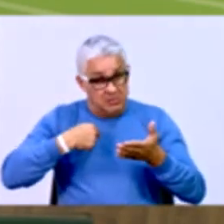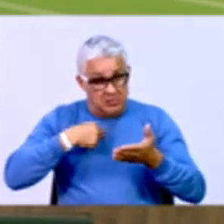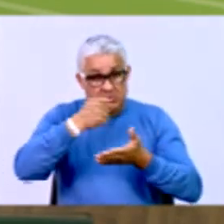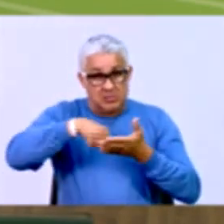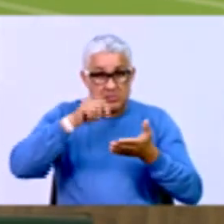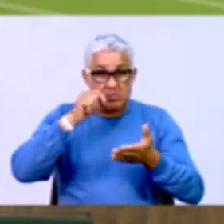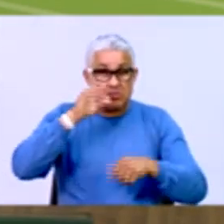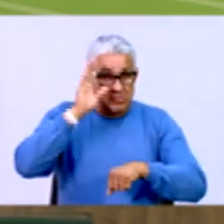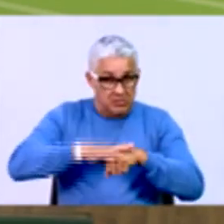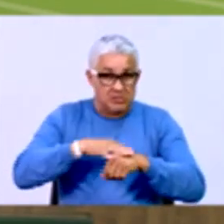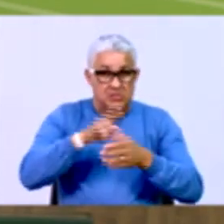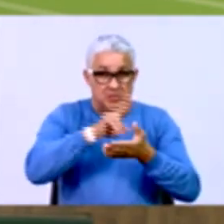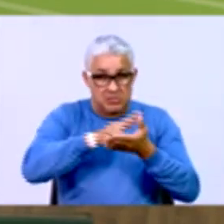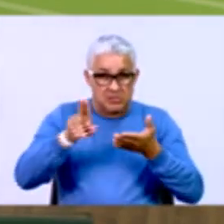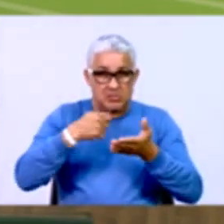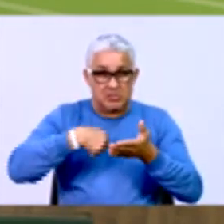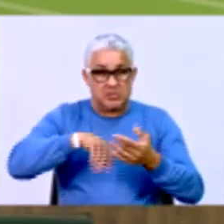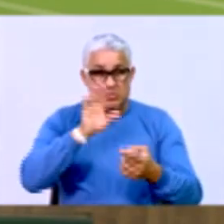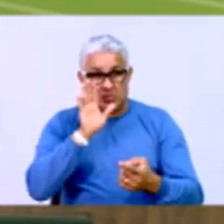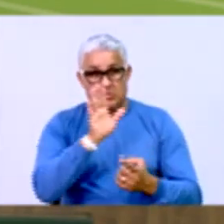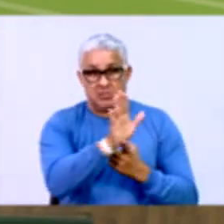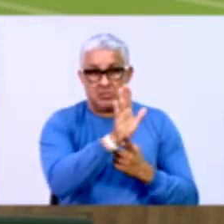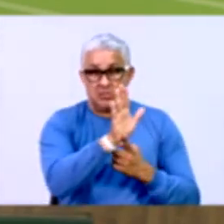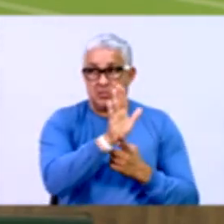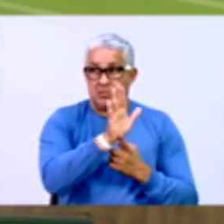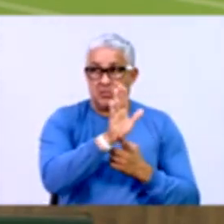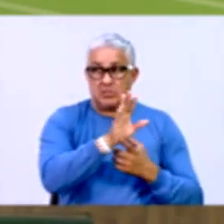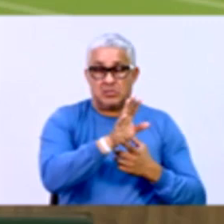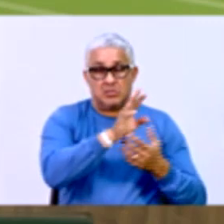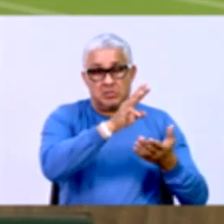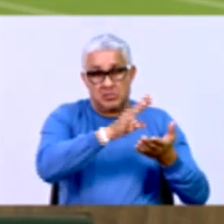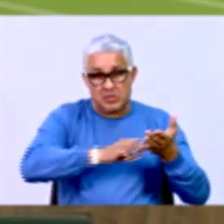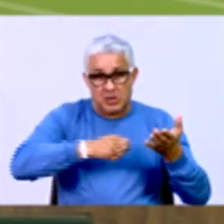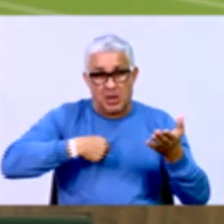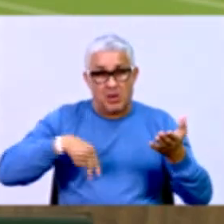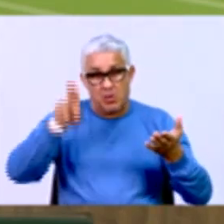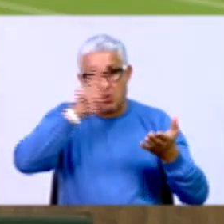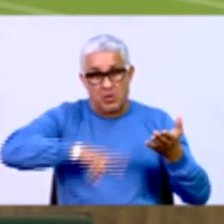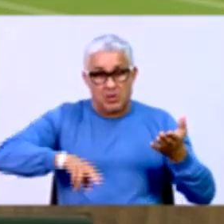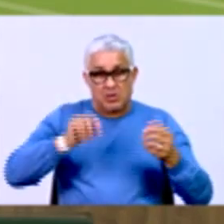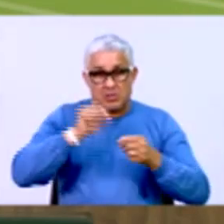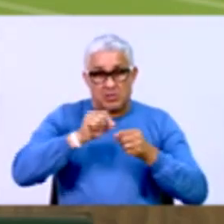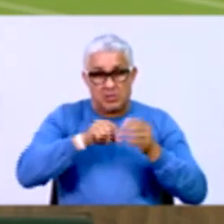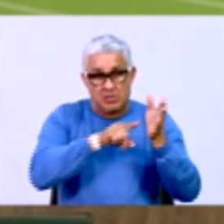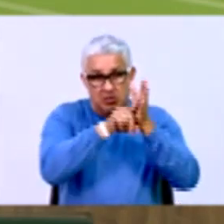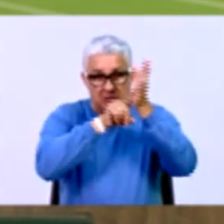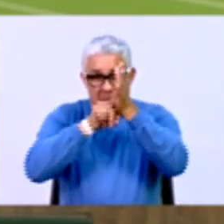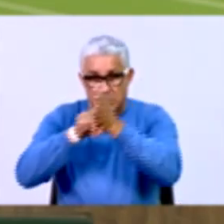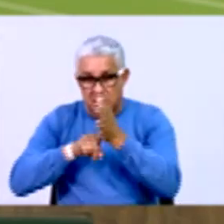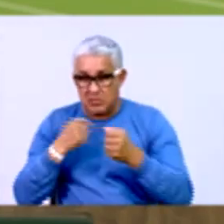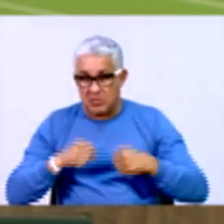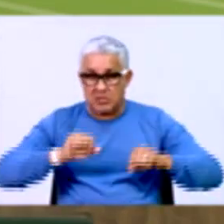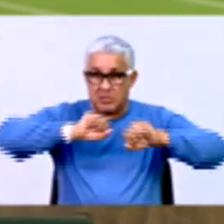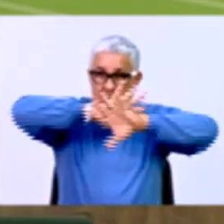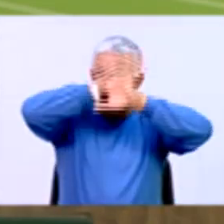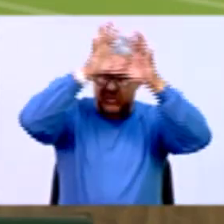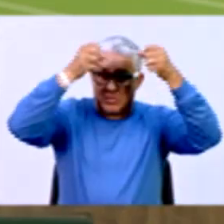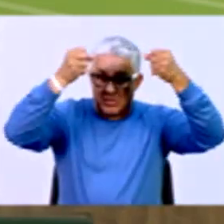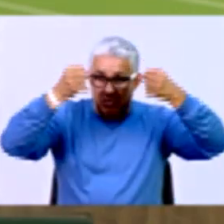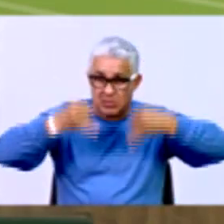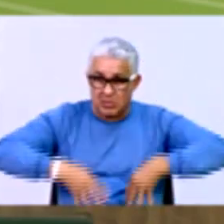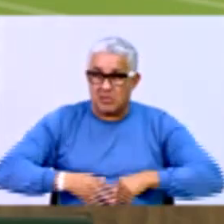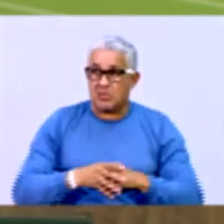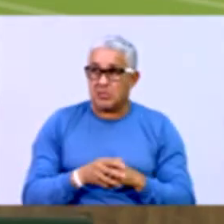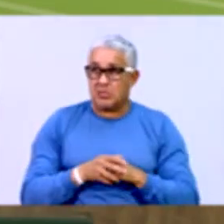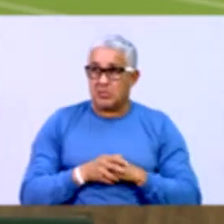eu, para me salvaguardar, eu mostrei lá quais foram os métodos que eu utilizei para fazer a auditoria. Eu tive que deixar bem claro. Não é apenas